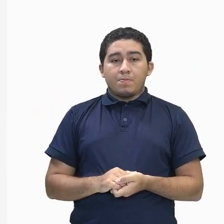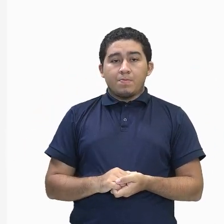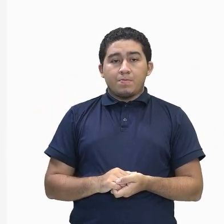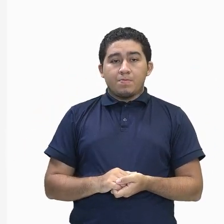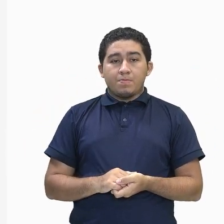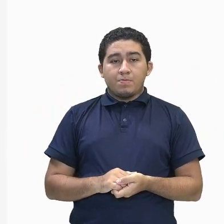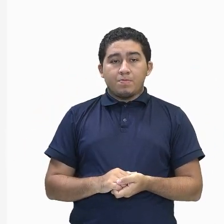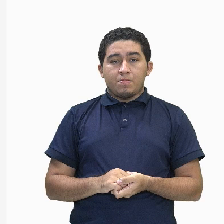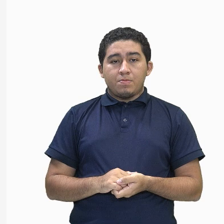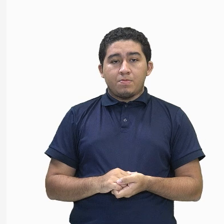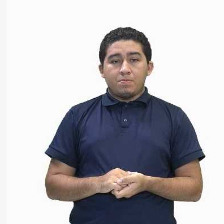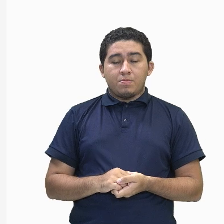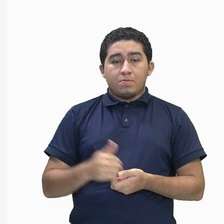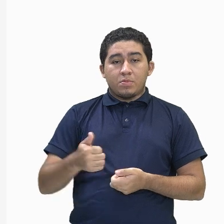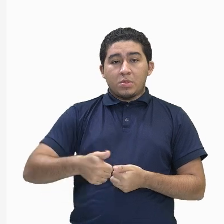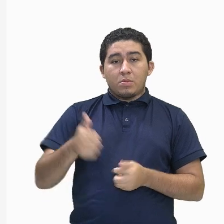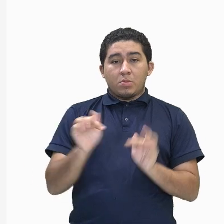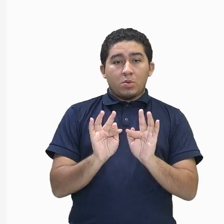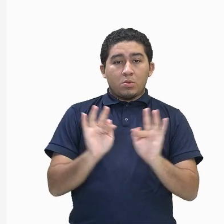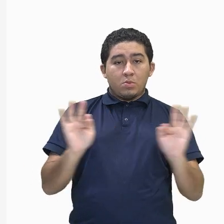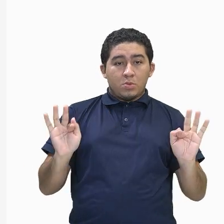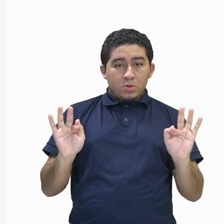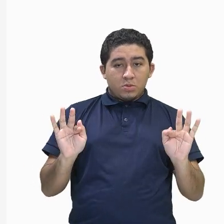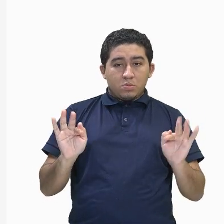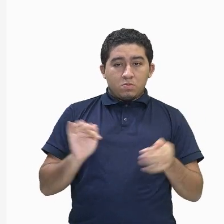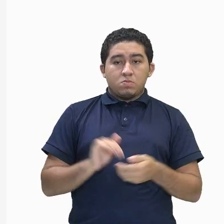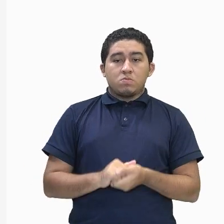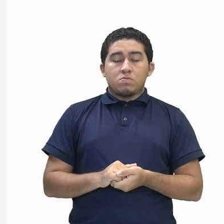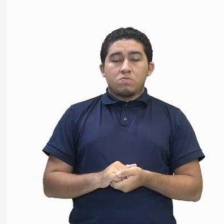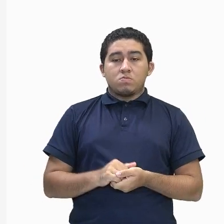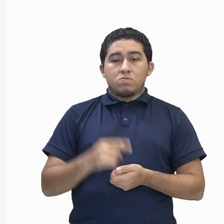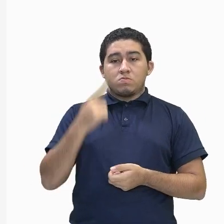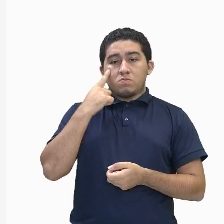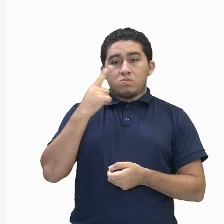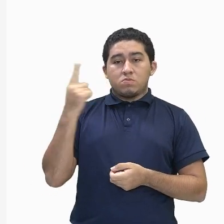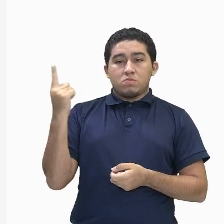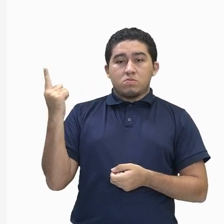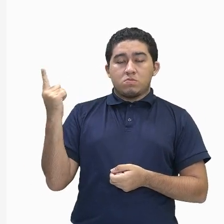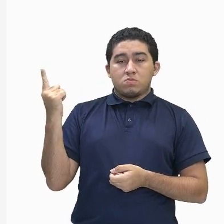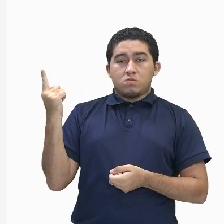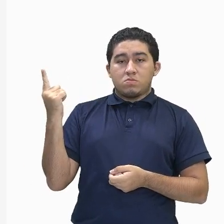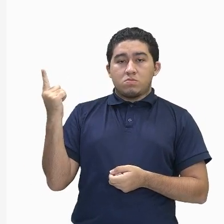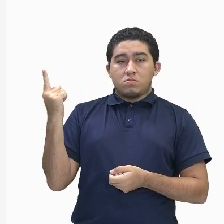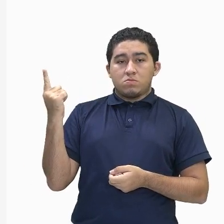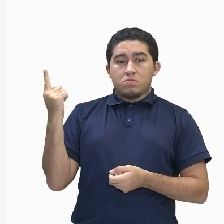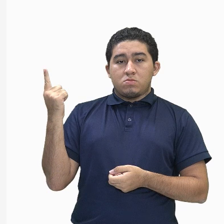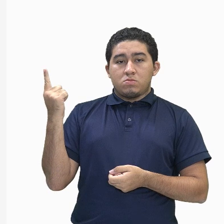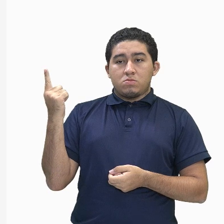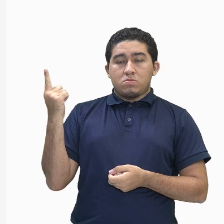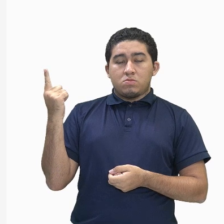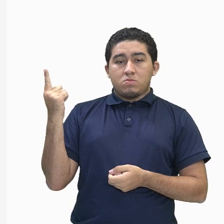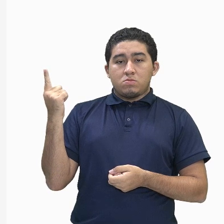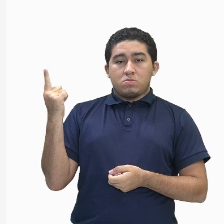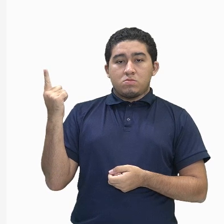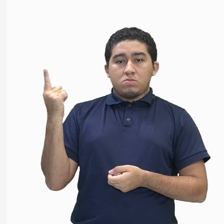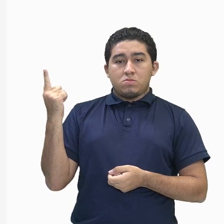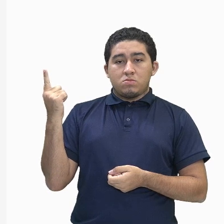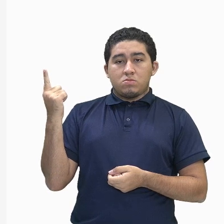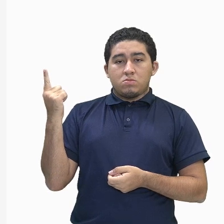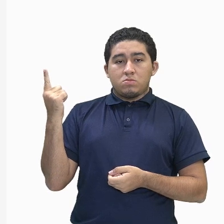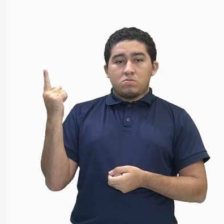Então, a primeira frase, né, daquele subtítulo diz o seguinte: A computer degree opens up a range of